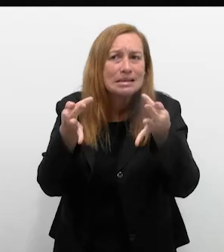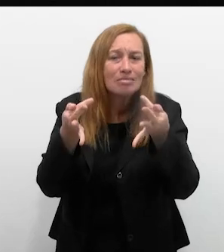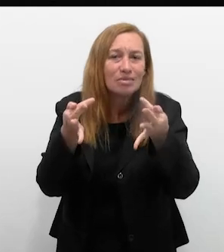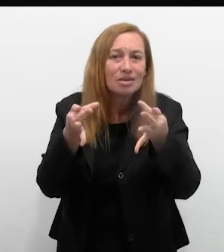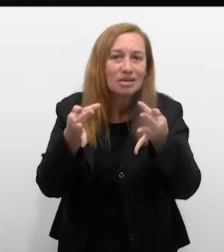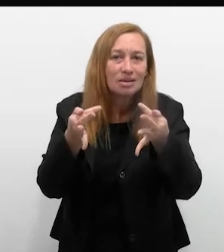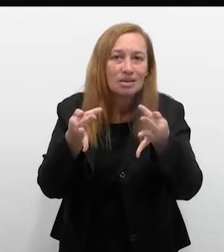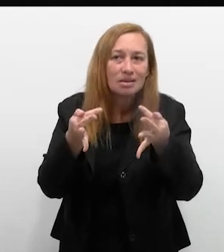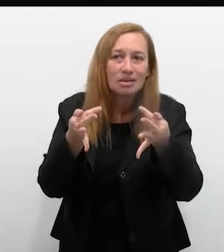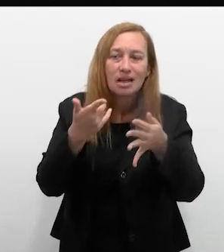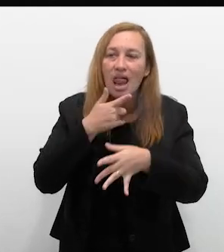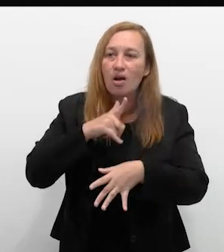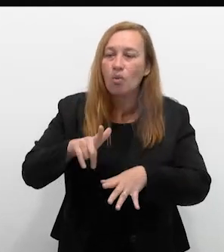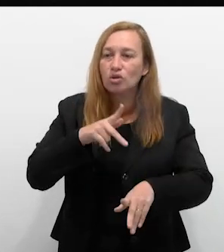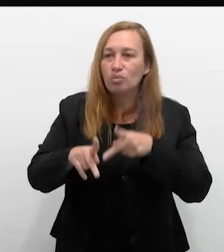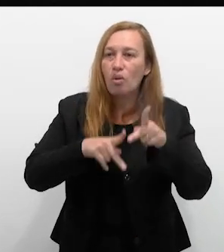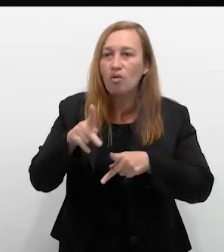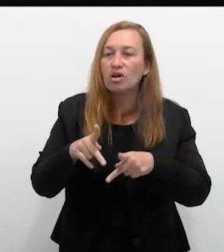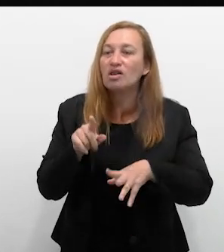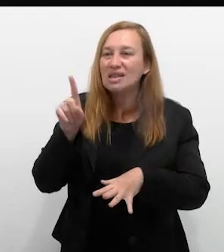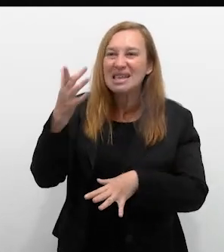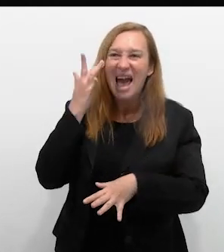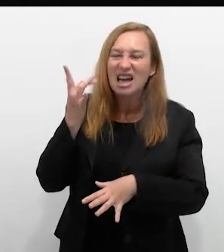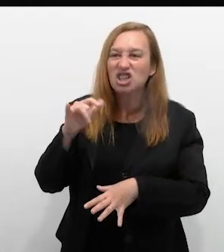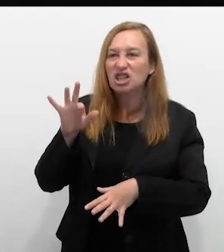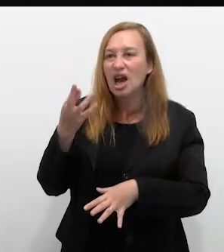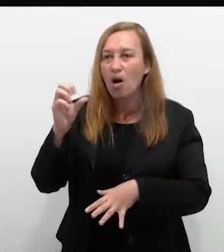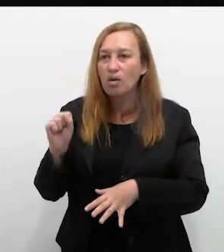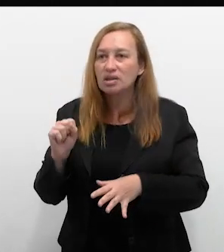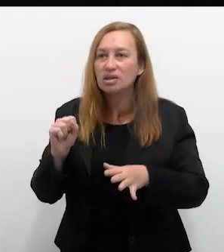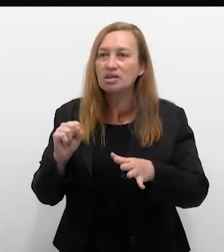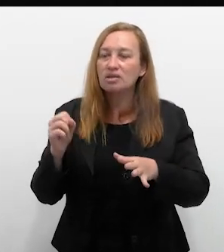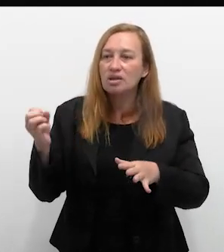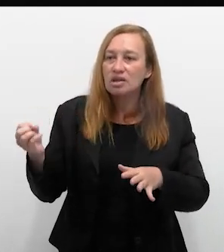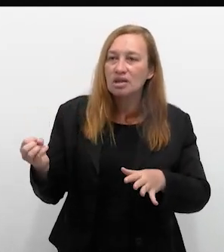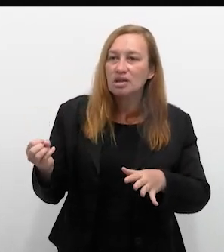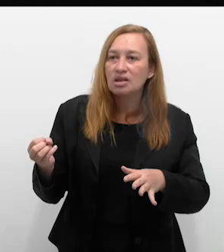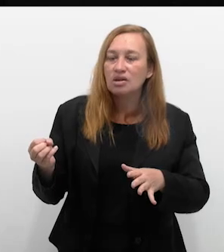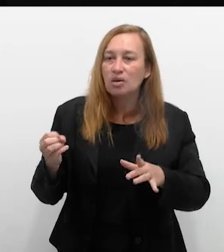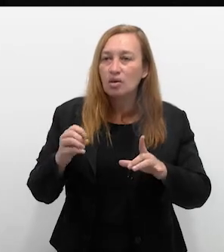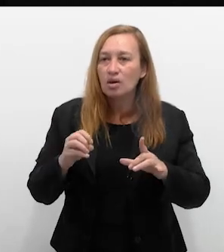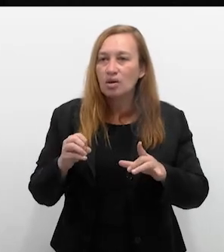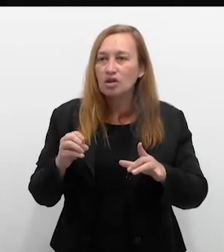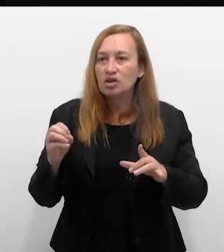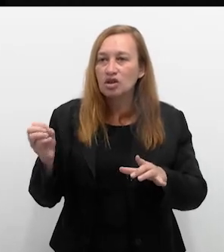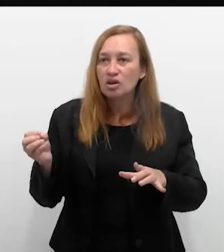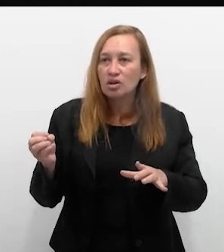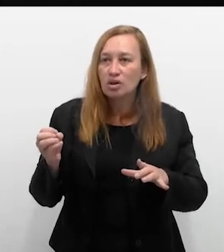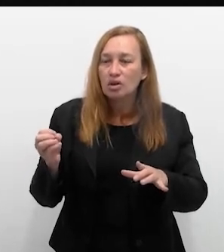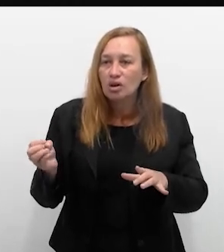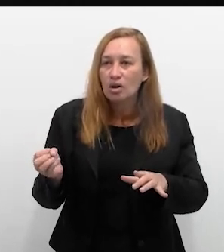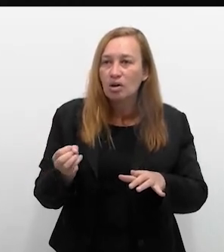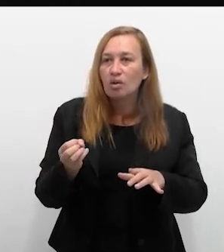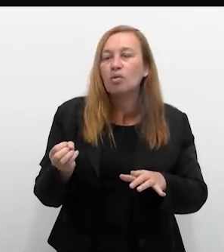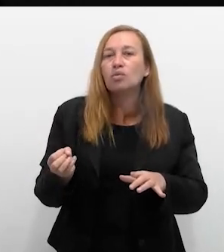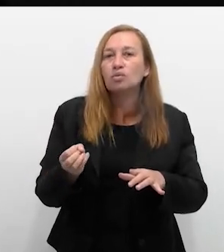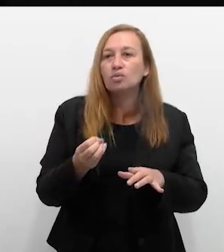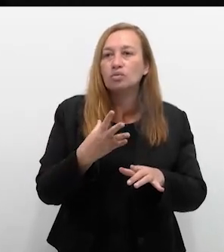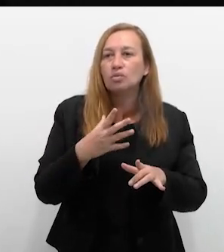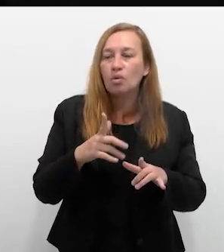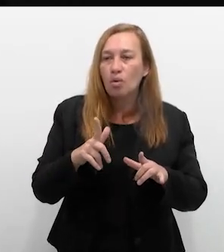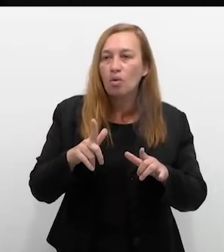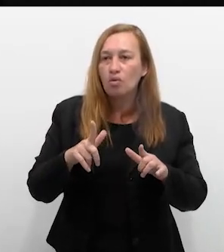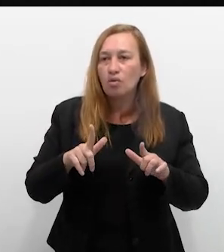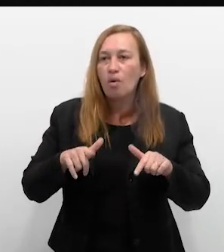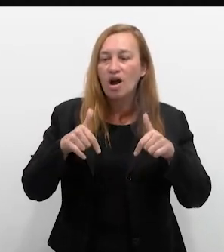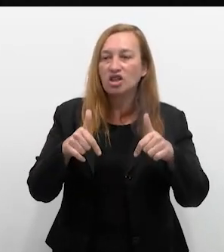isso de uma maneira muito simples e popular. Você acha que a Rosa trouxe a erudição para o carnaval? Acho sim. Eu ouvi isso em alguma matéria.